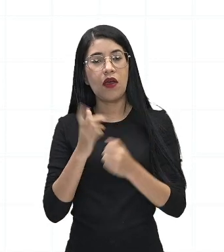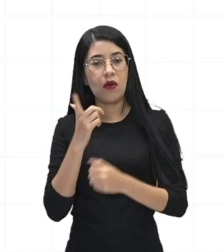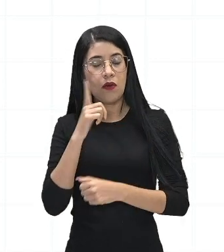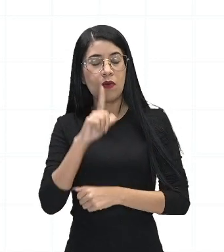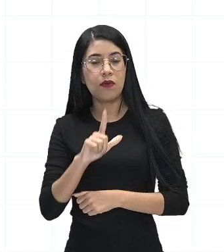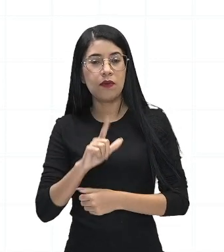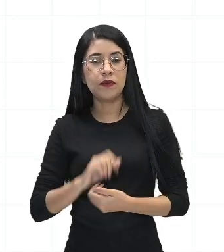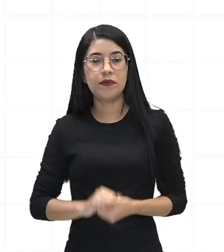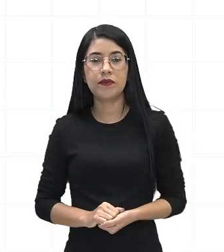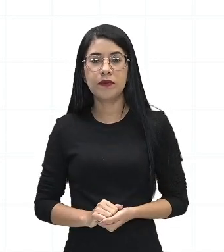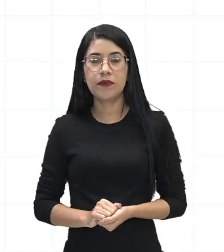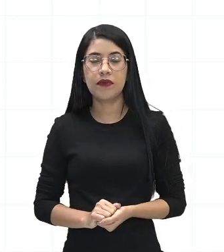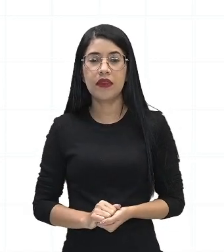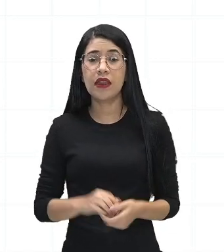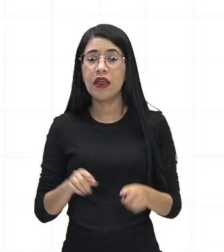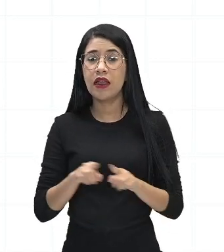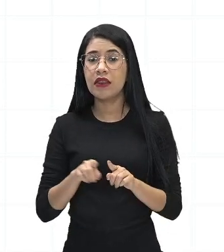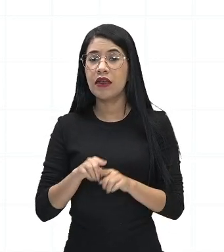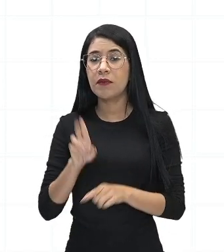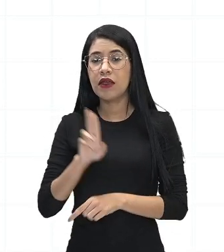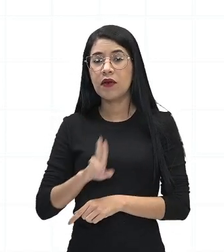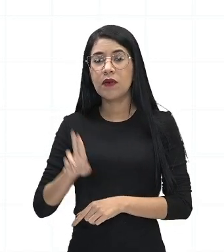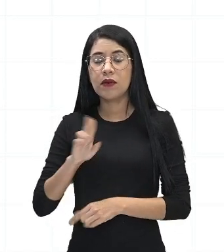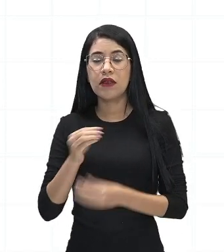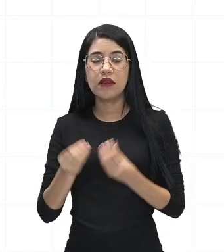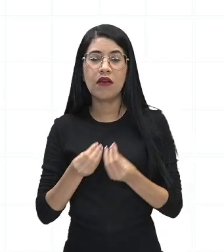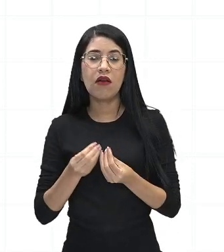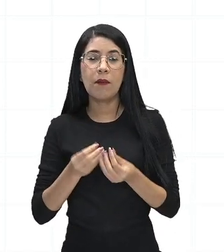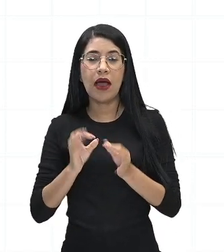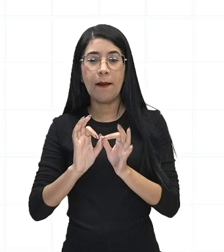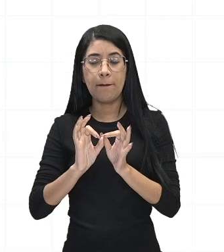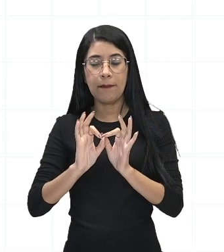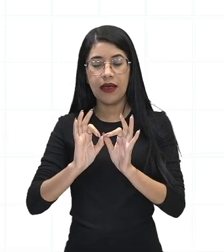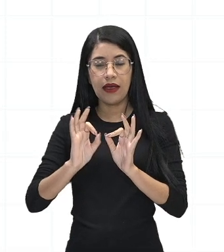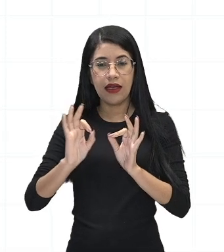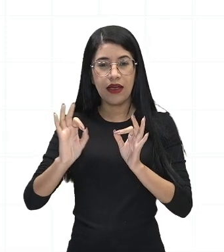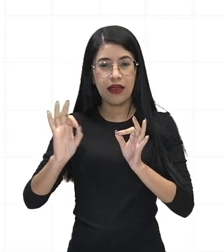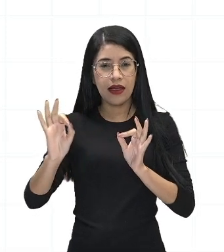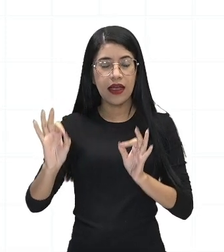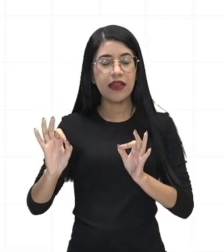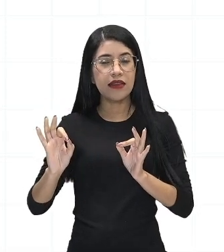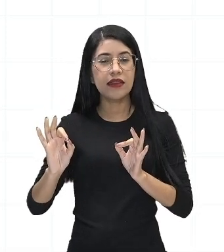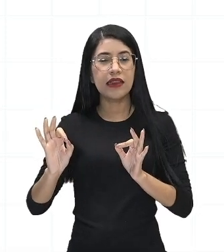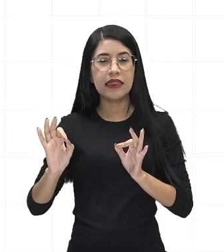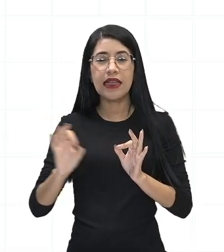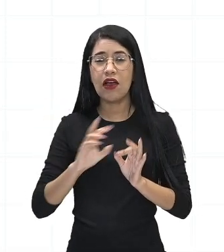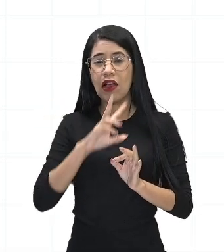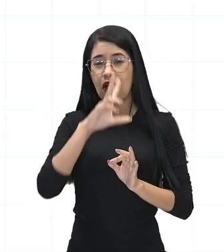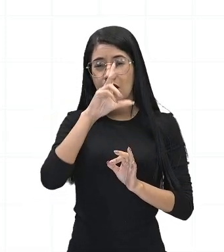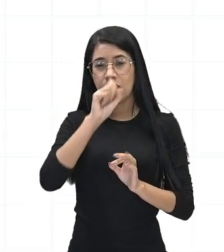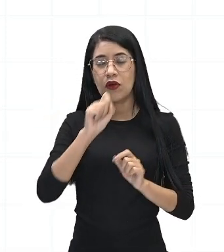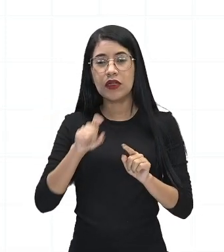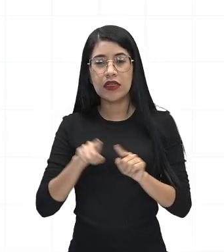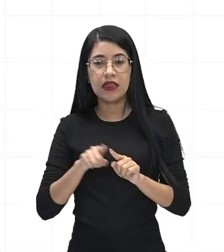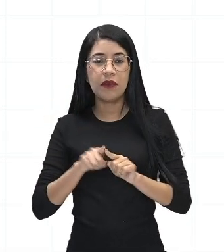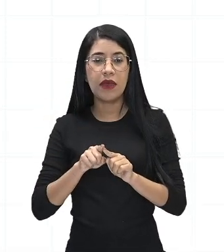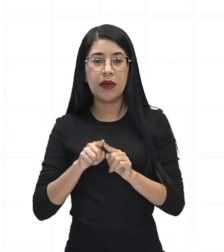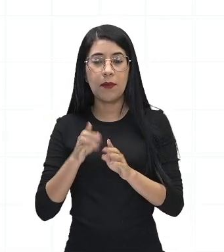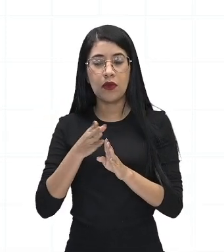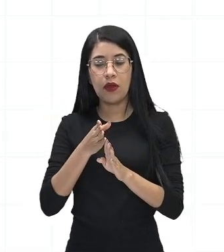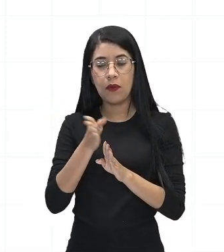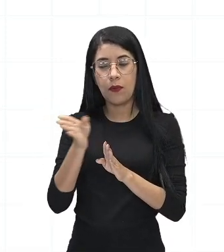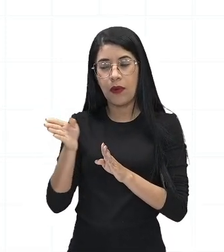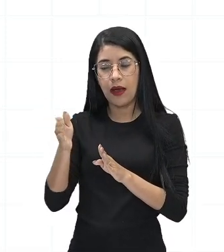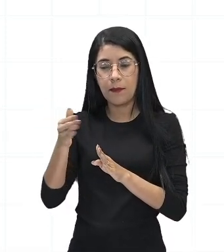aplicar para isso. Ela também vai aumentar a distância em que essa força age ou vai mudar a sua direção.